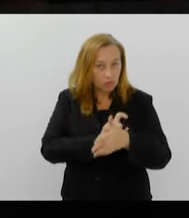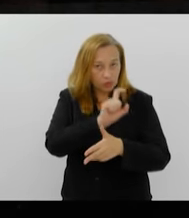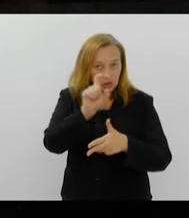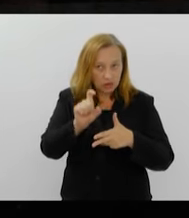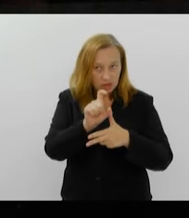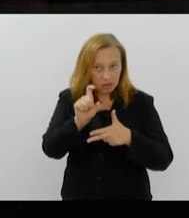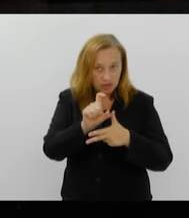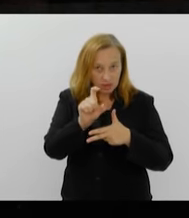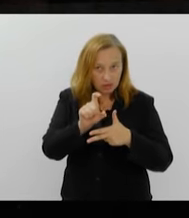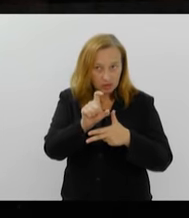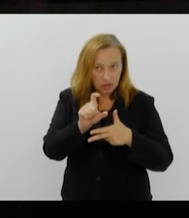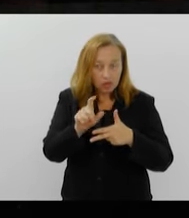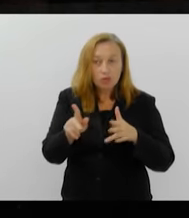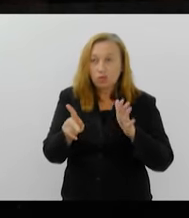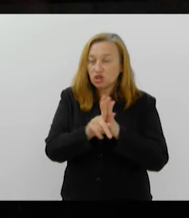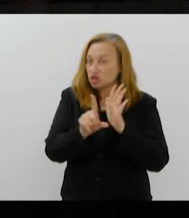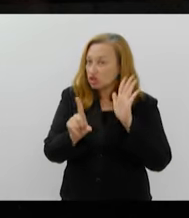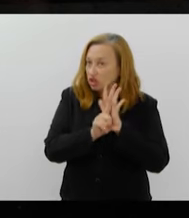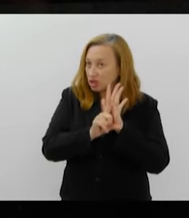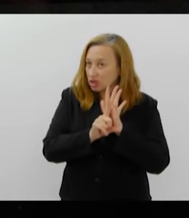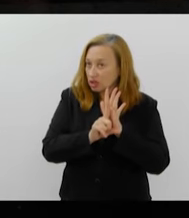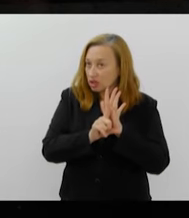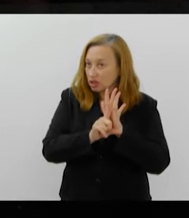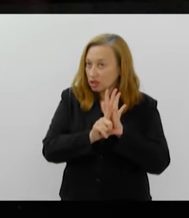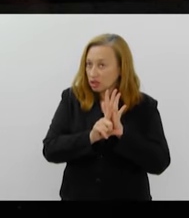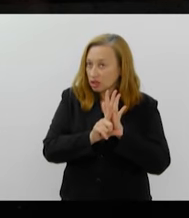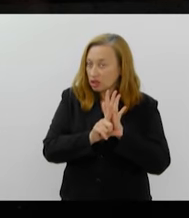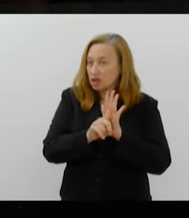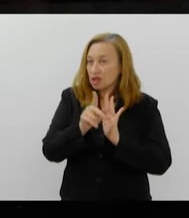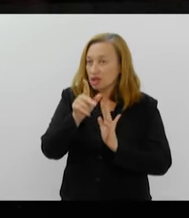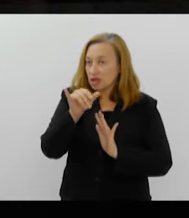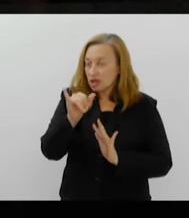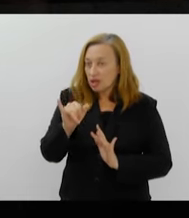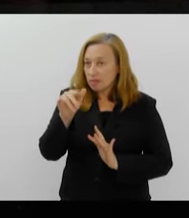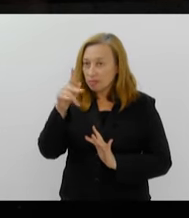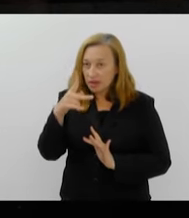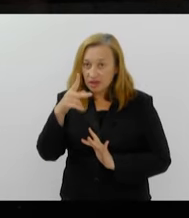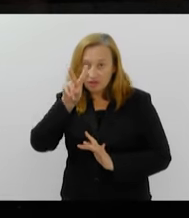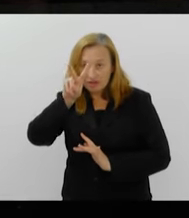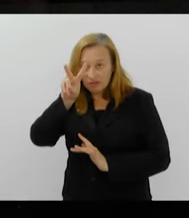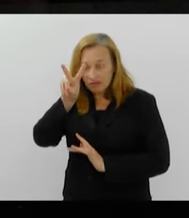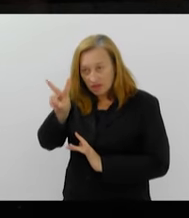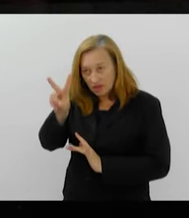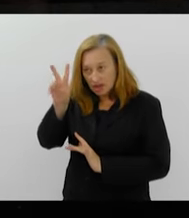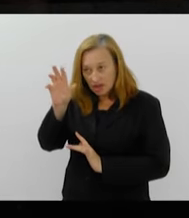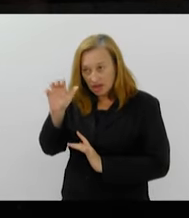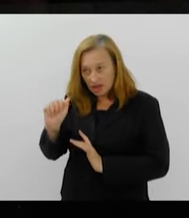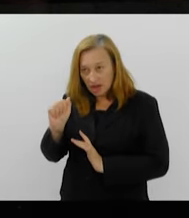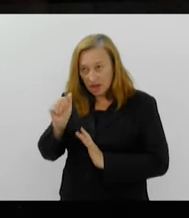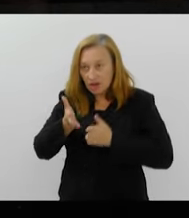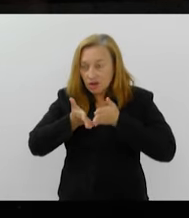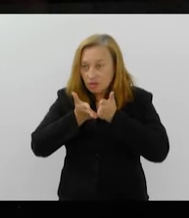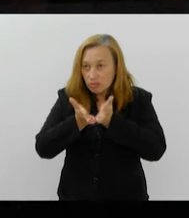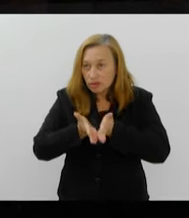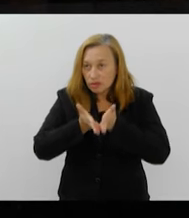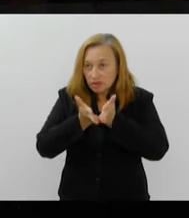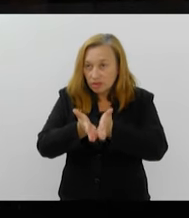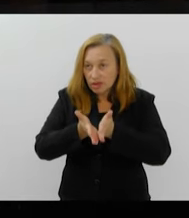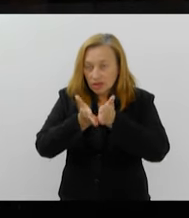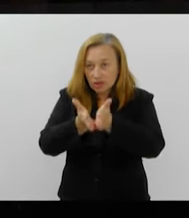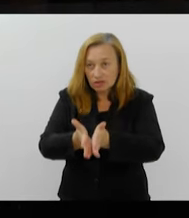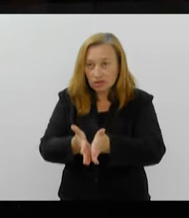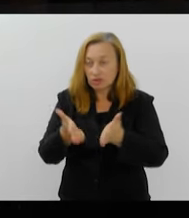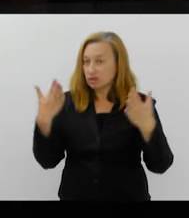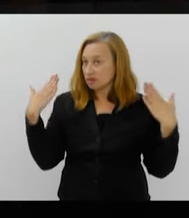o projeto de lei do IPVA sobre embarcações de passeio